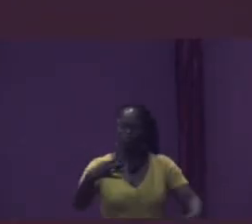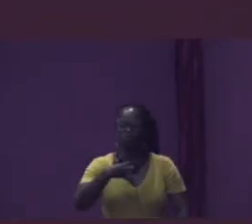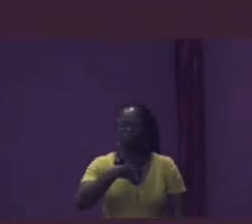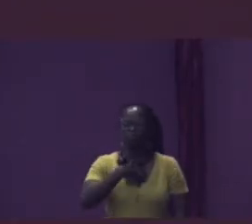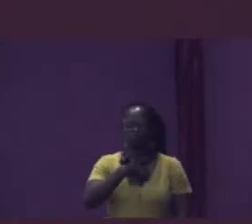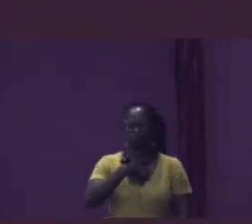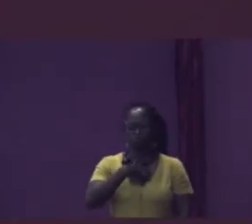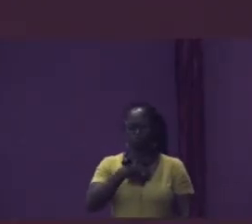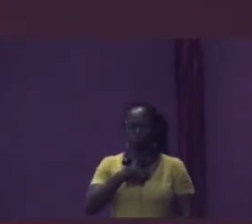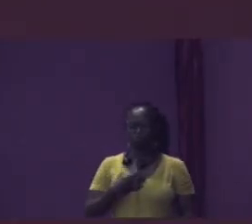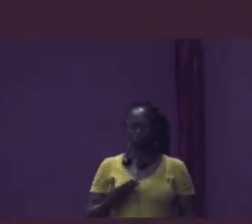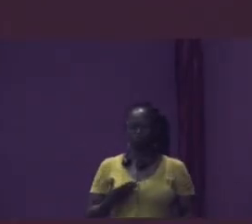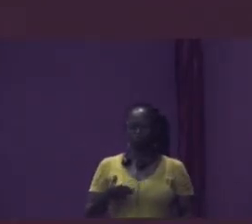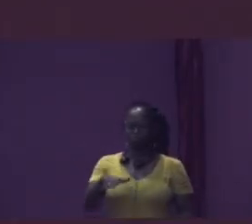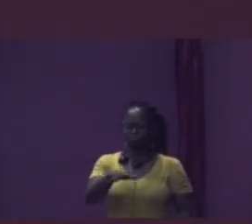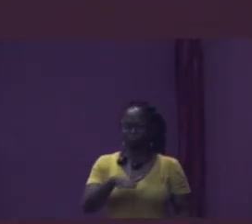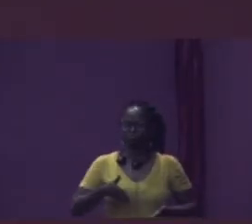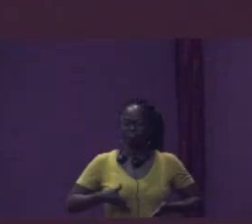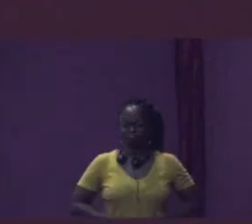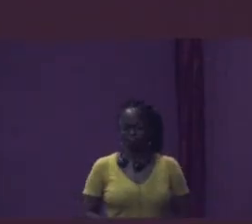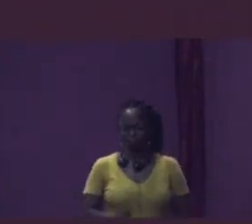risco forjados na cena de parto.